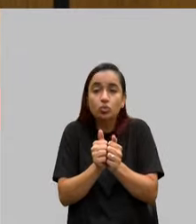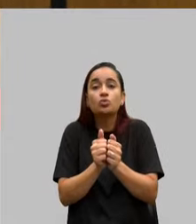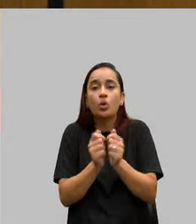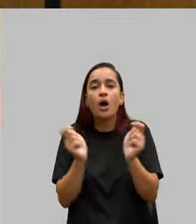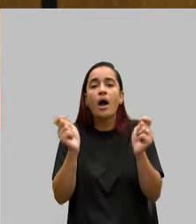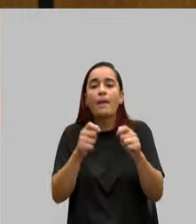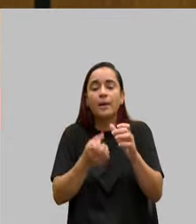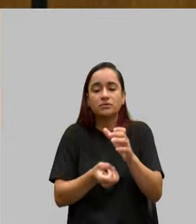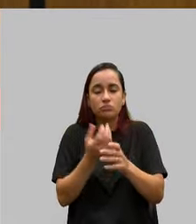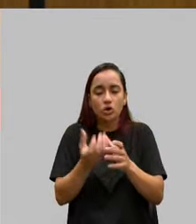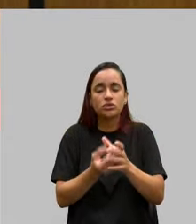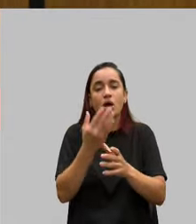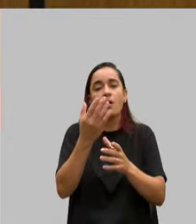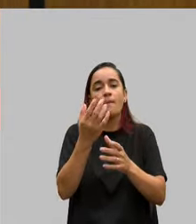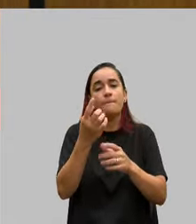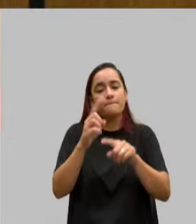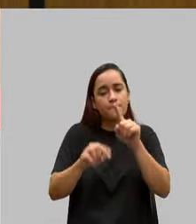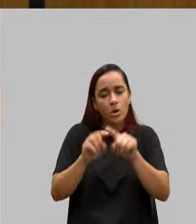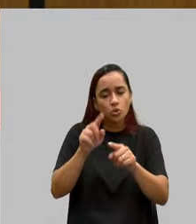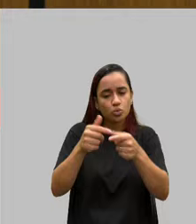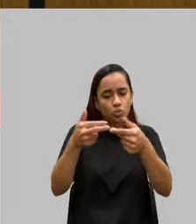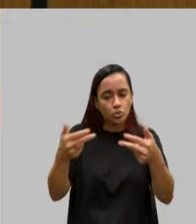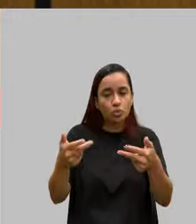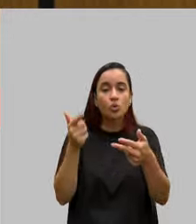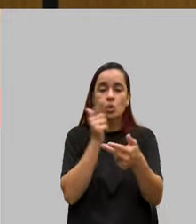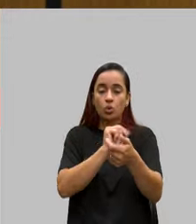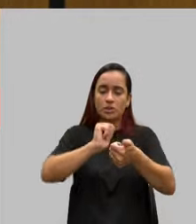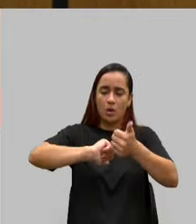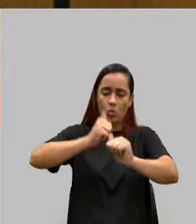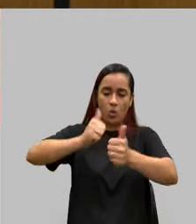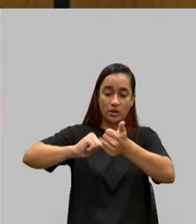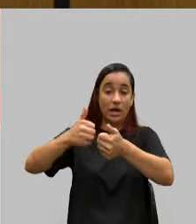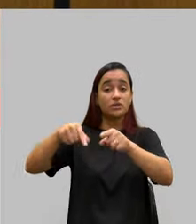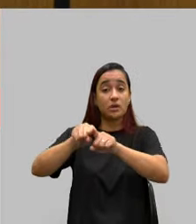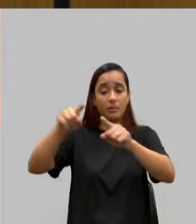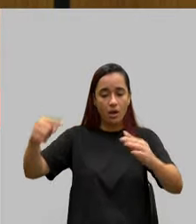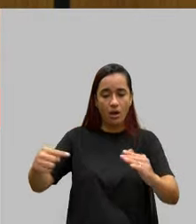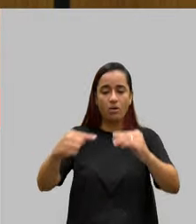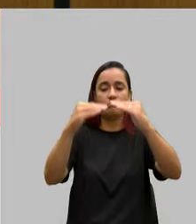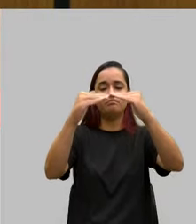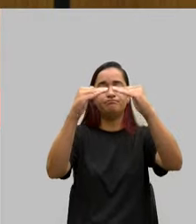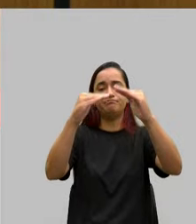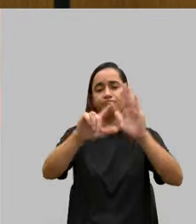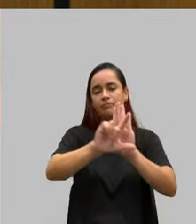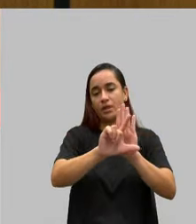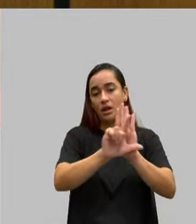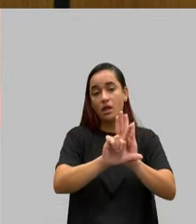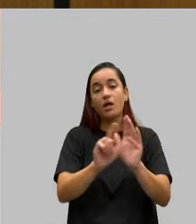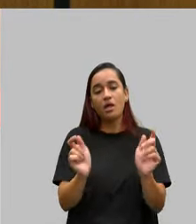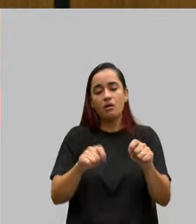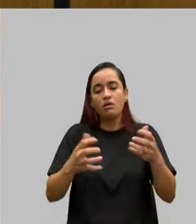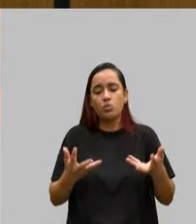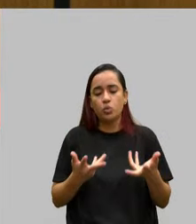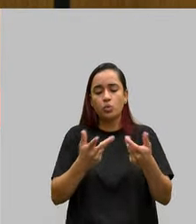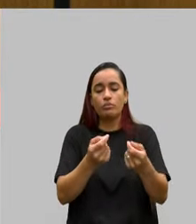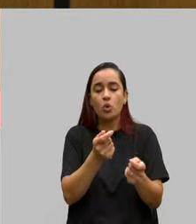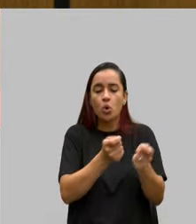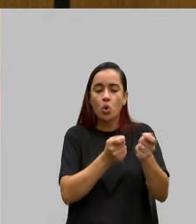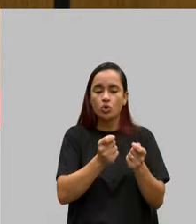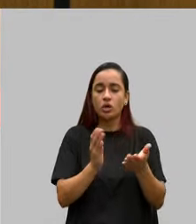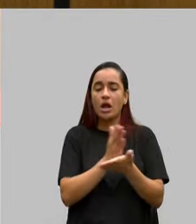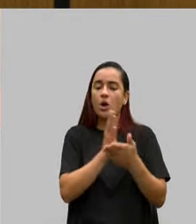produtos que tenham qualidade que tenham regulação e que tenham eficácia para controlar diversas patologias que já foram